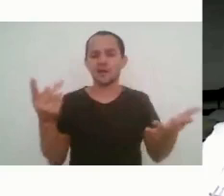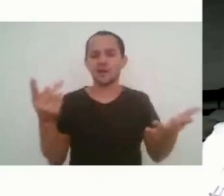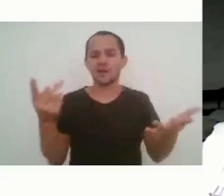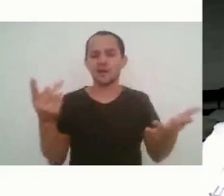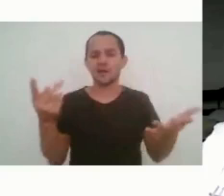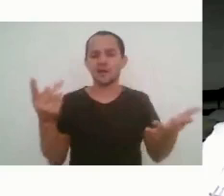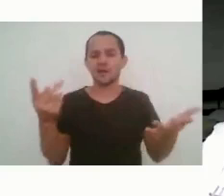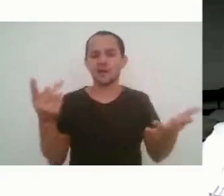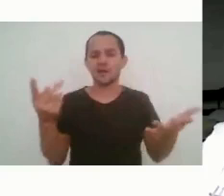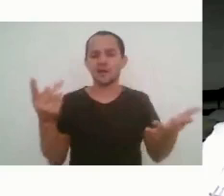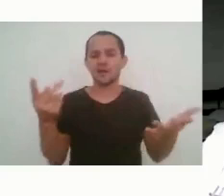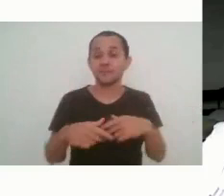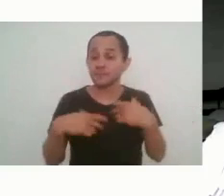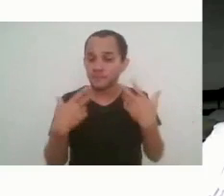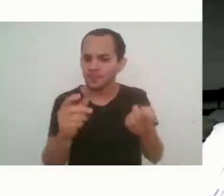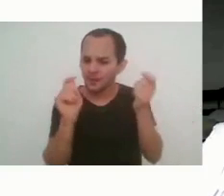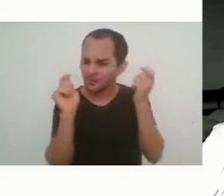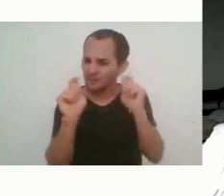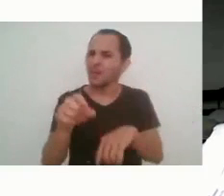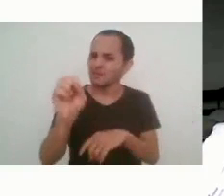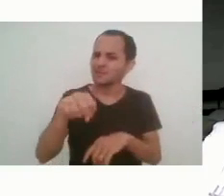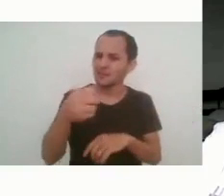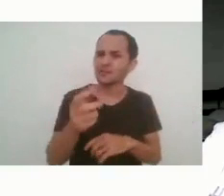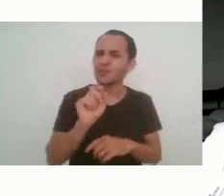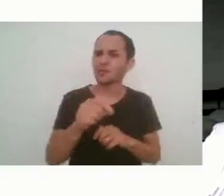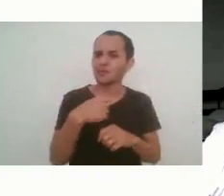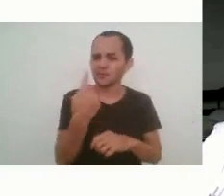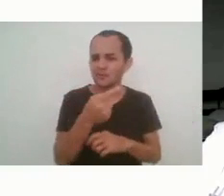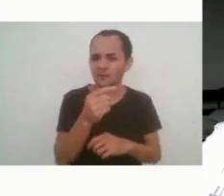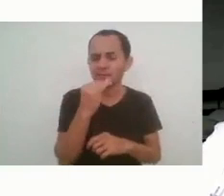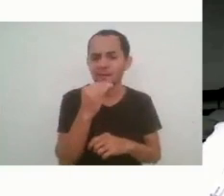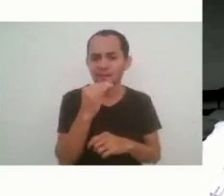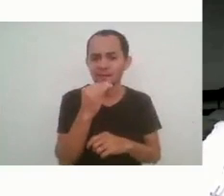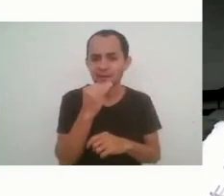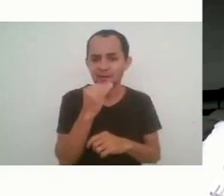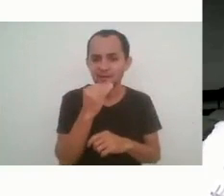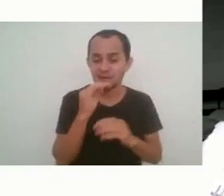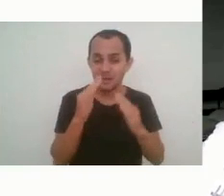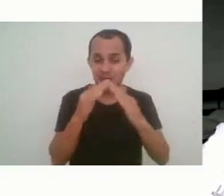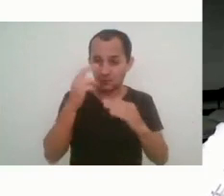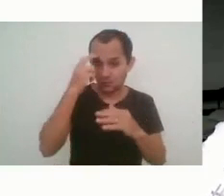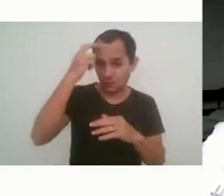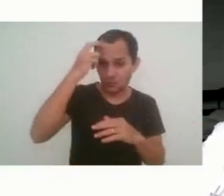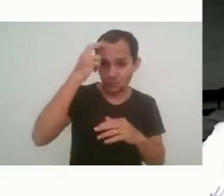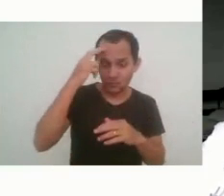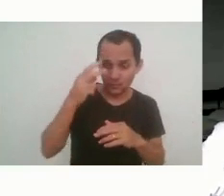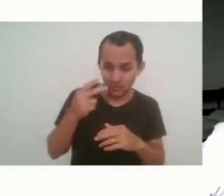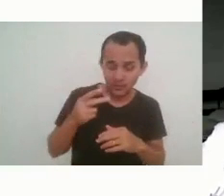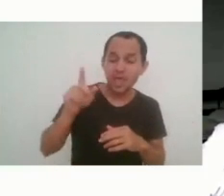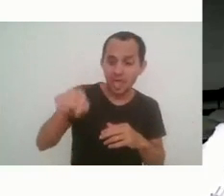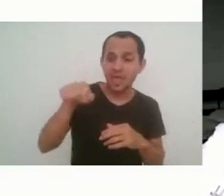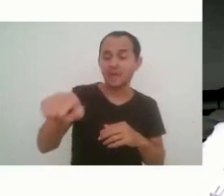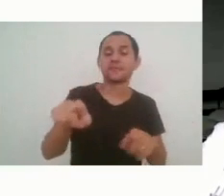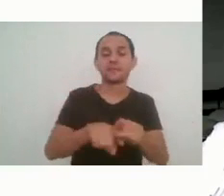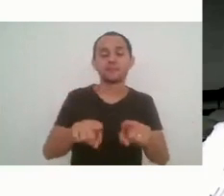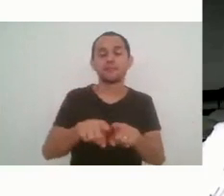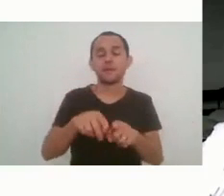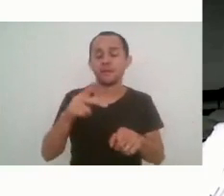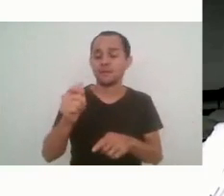é possível, sim, a gente, por exemplo, a Casa da Cultura é outro patrimônio histórico. Nós fizemos adequação